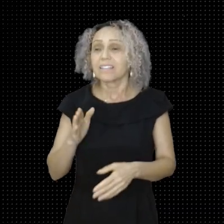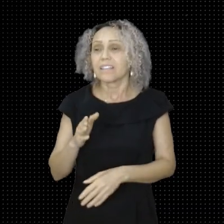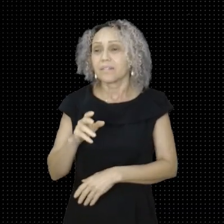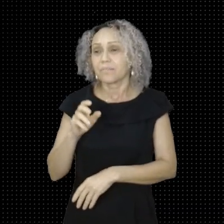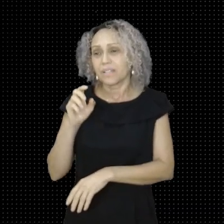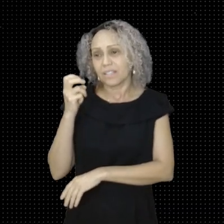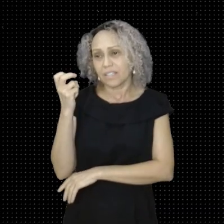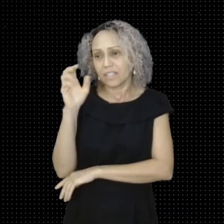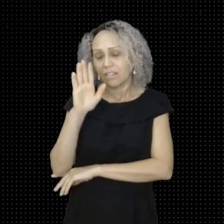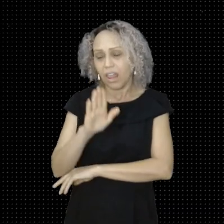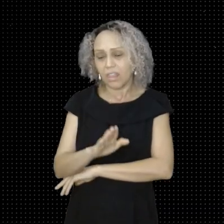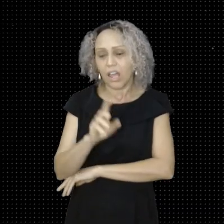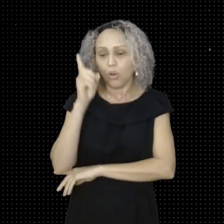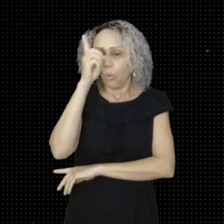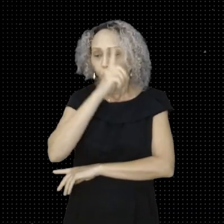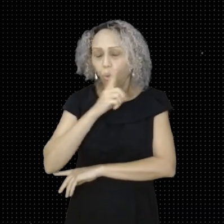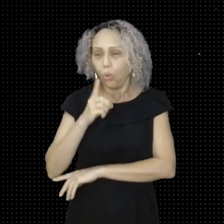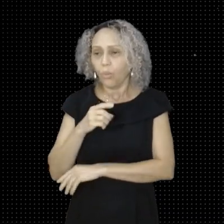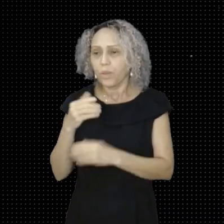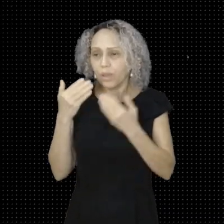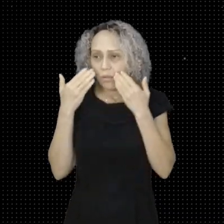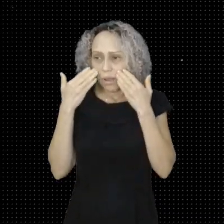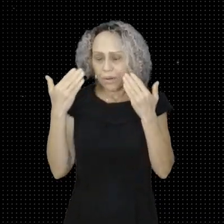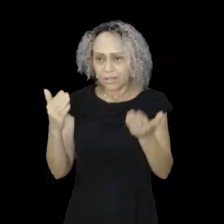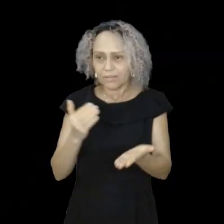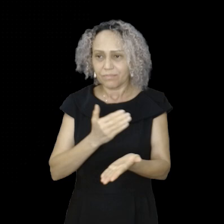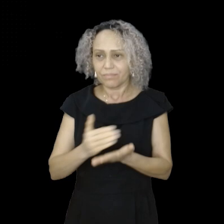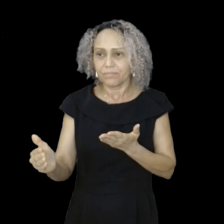tarde. Crianças petistas.